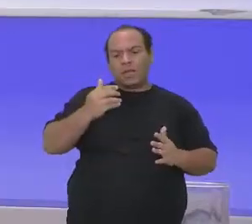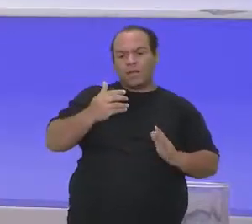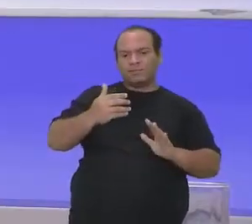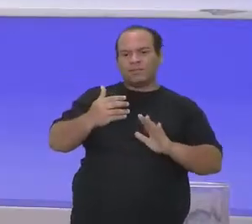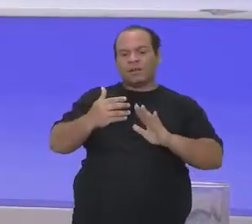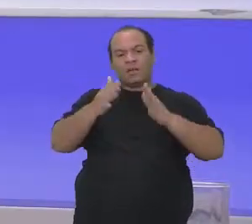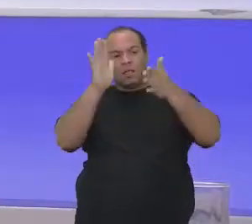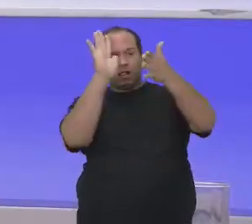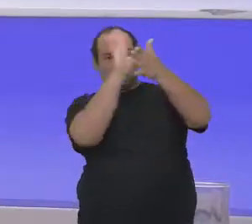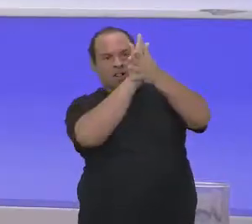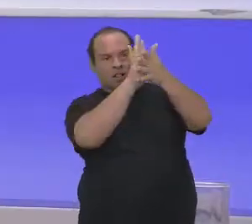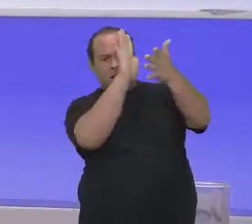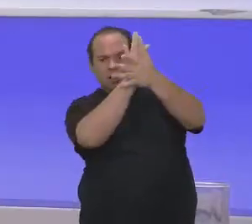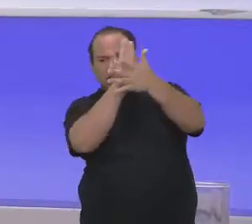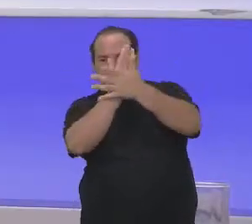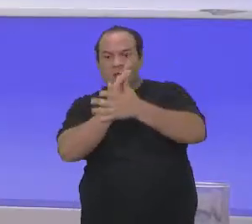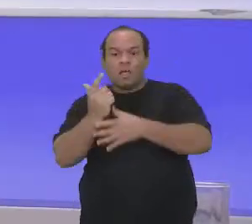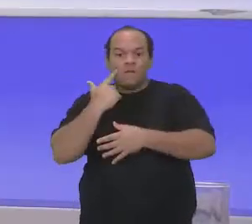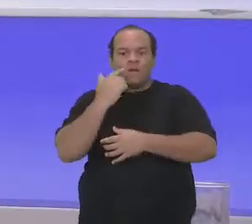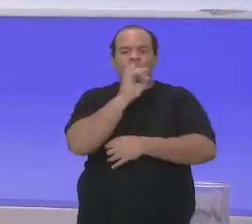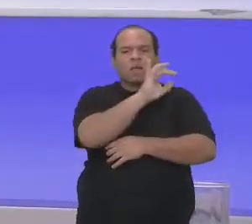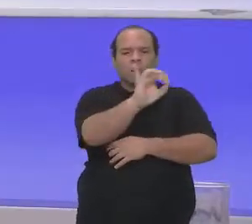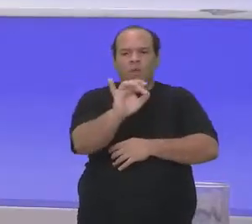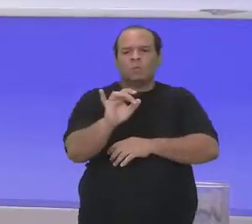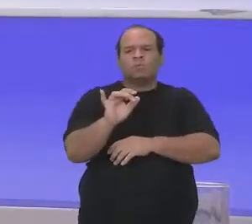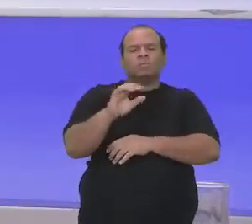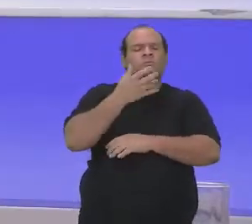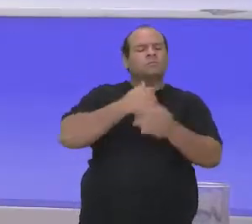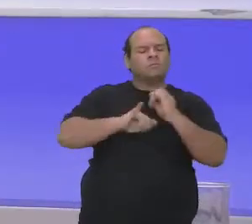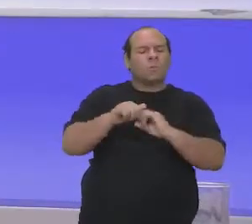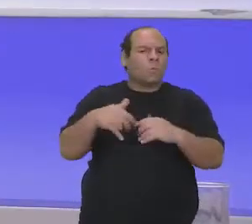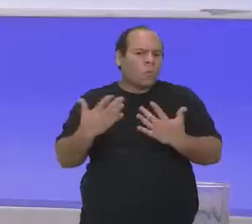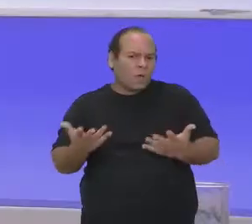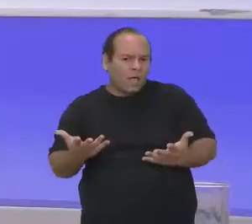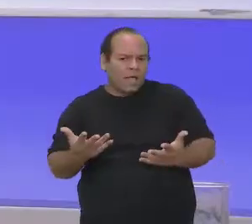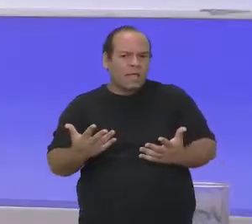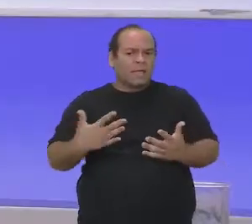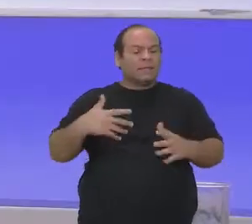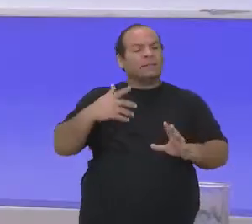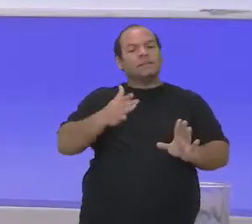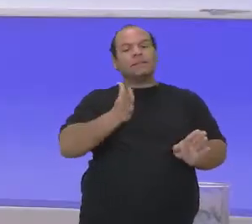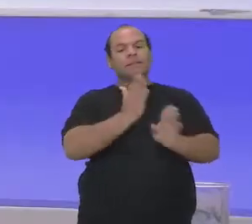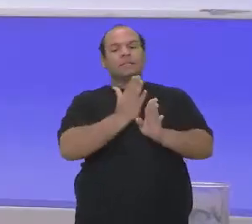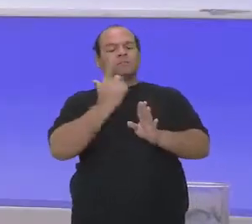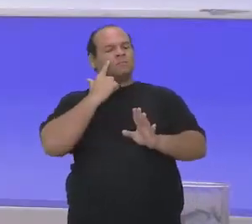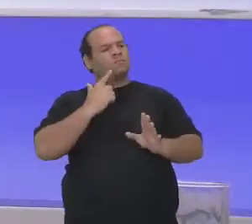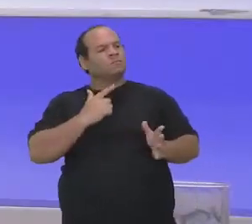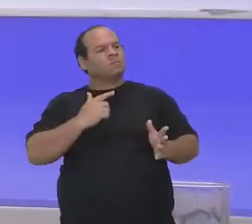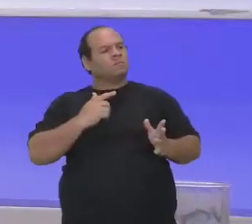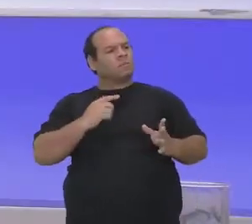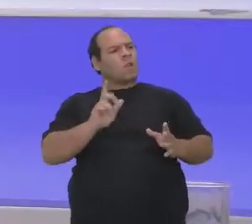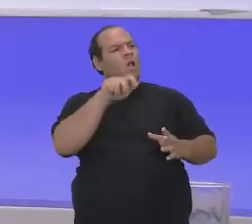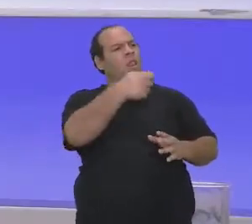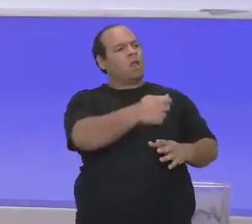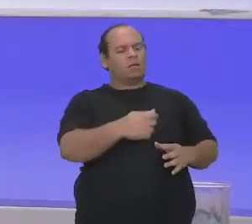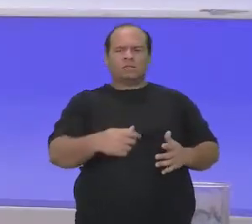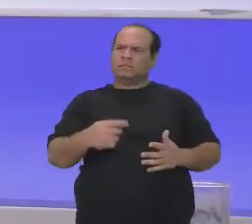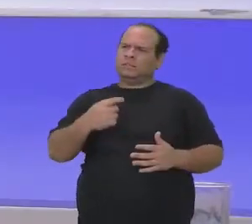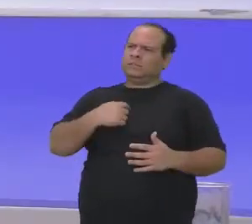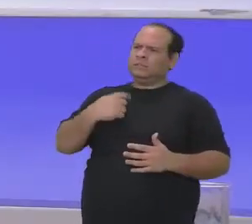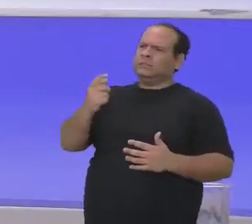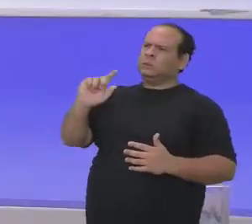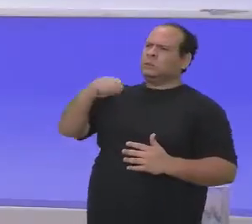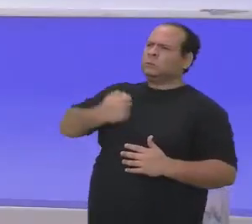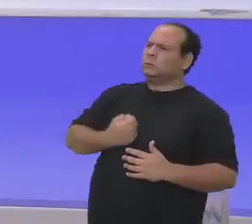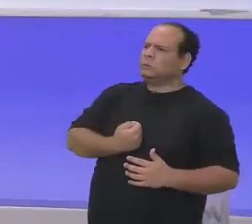eu, e instigando ali, sabe? Então, usar outras metodologias, como a arte, a educação e a gamificação, elas